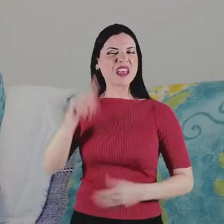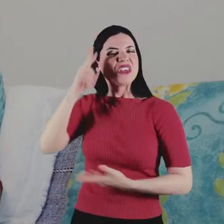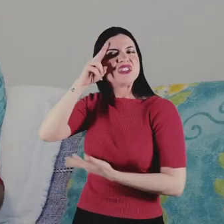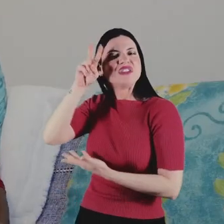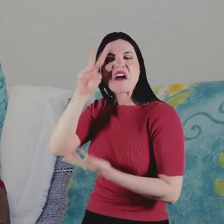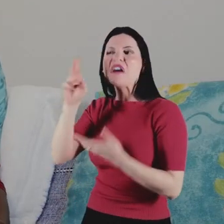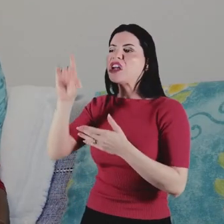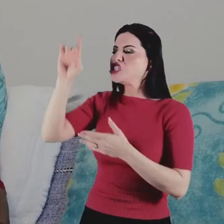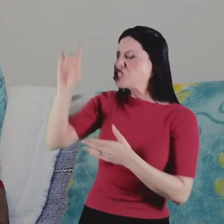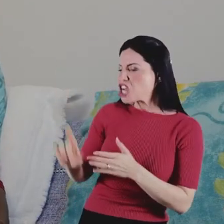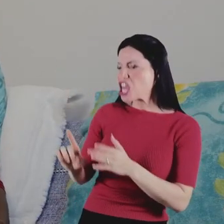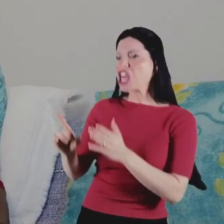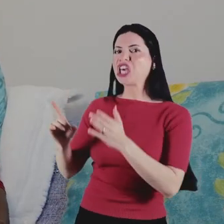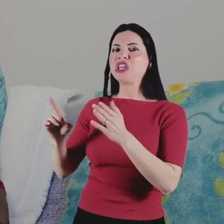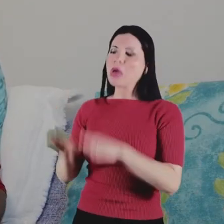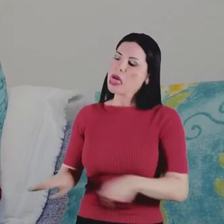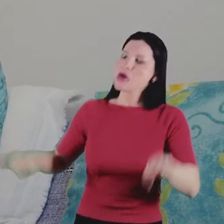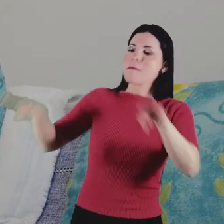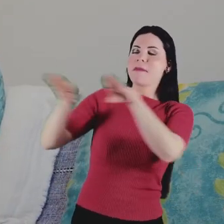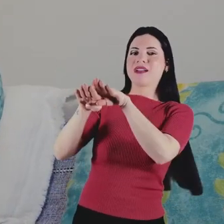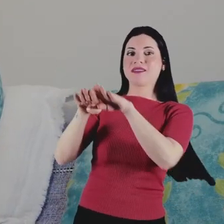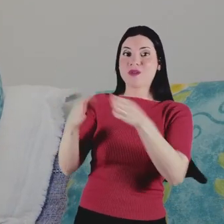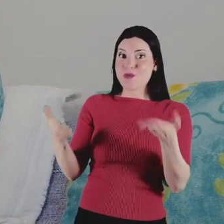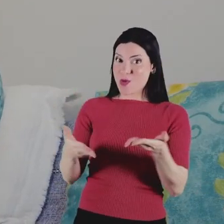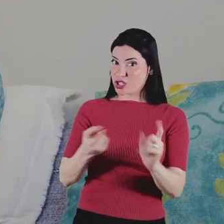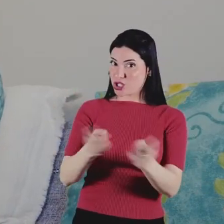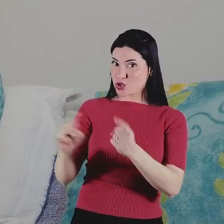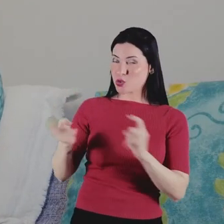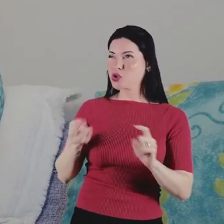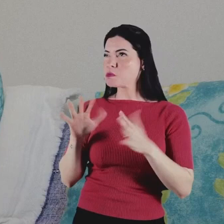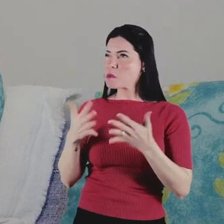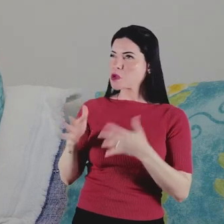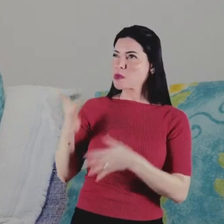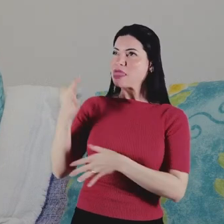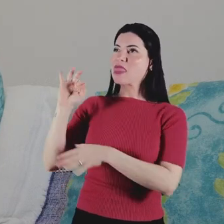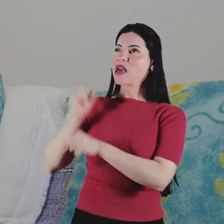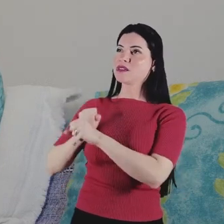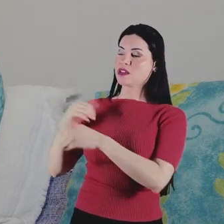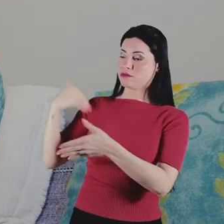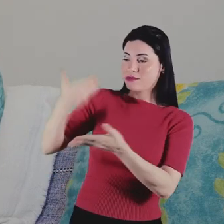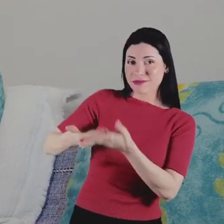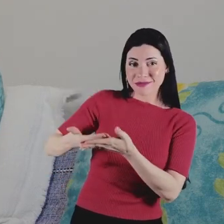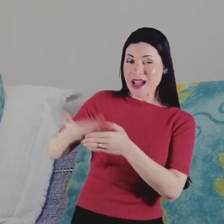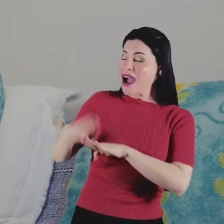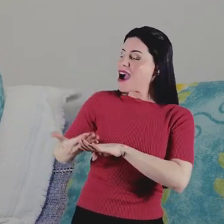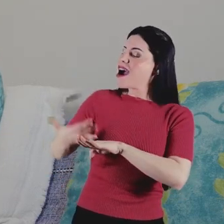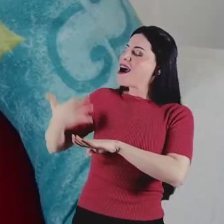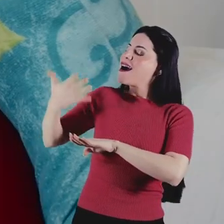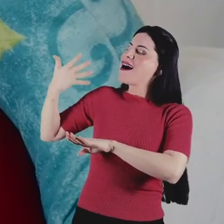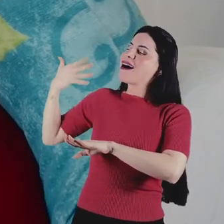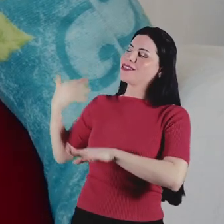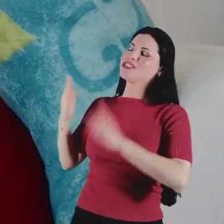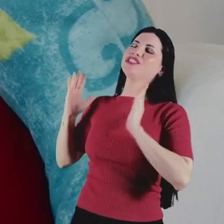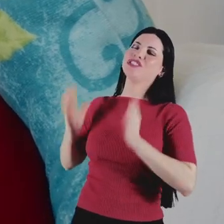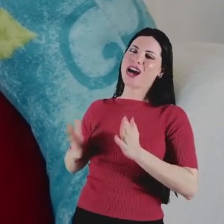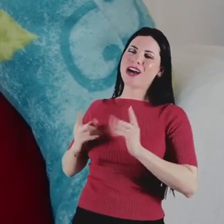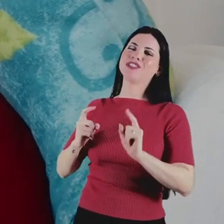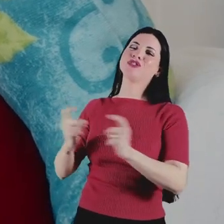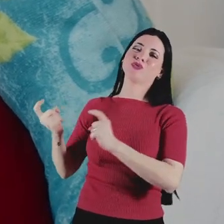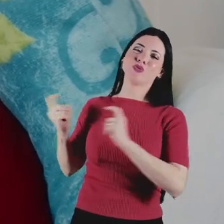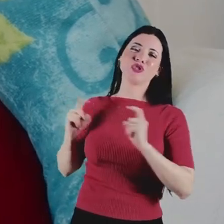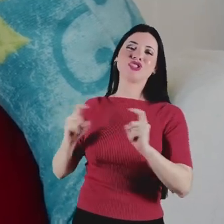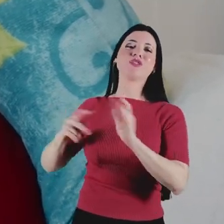Essa história de equiparação de direitos, que se discute muito atualmente, de uns 10 anos para cá, a gente já